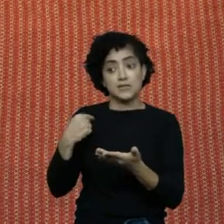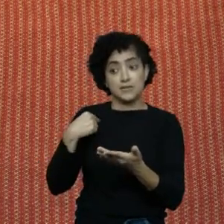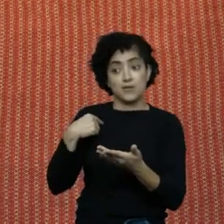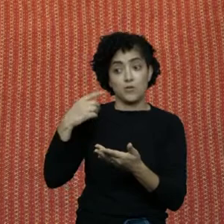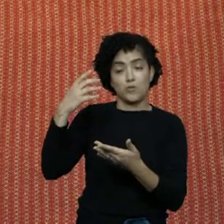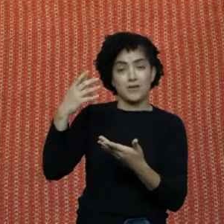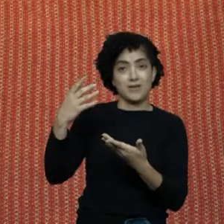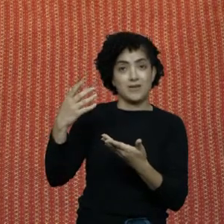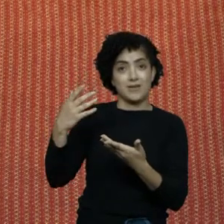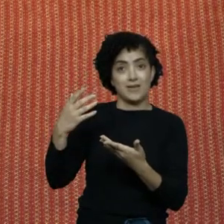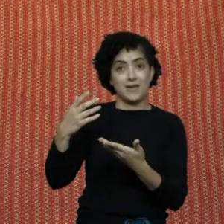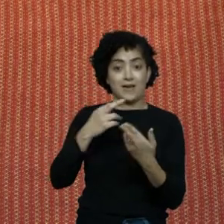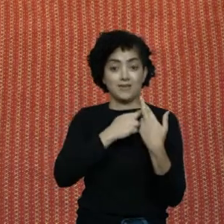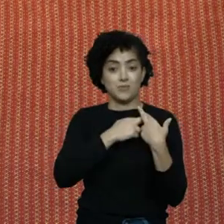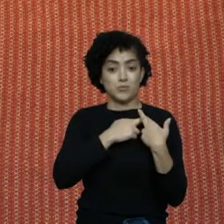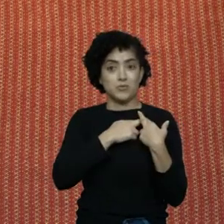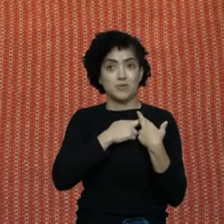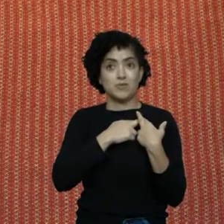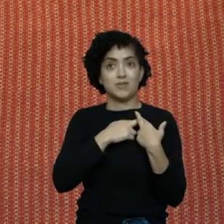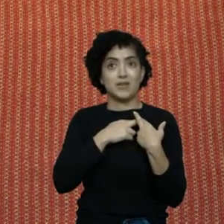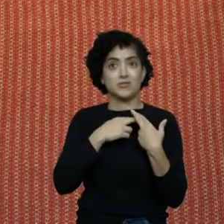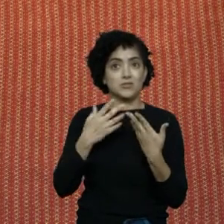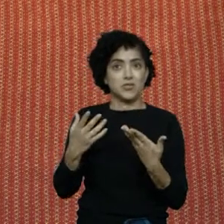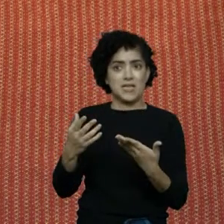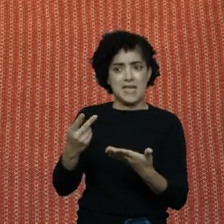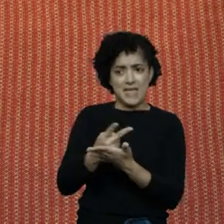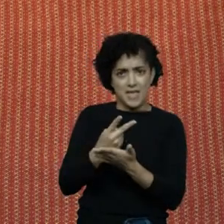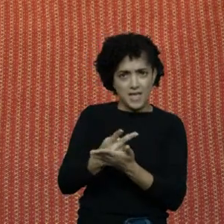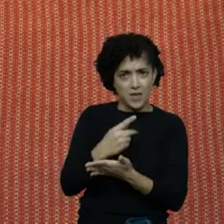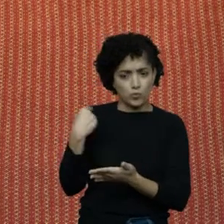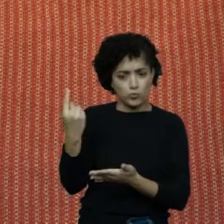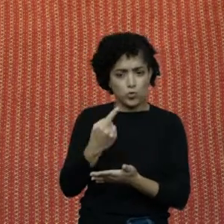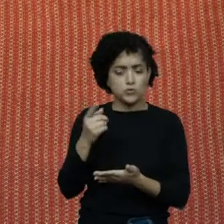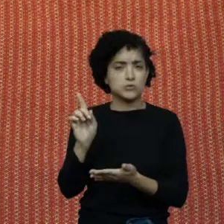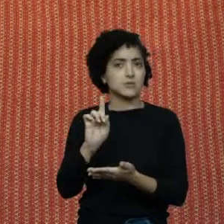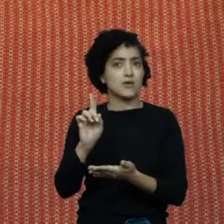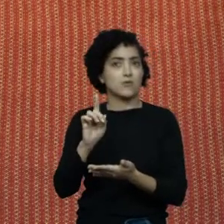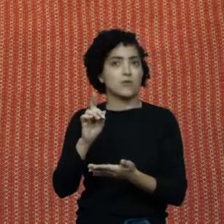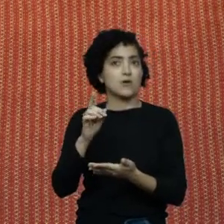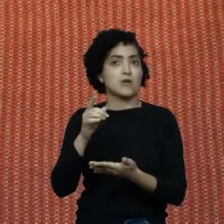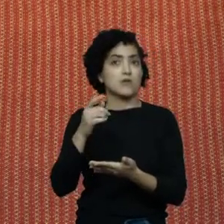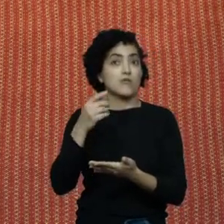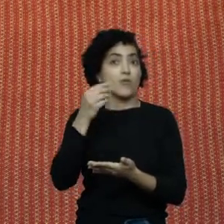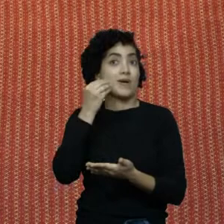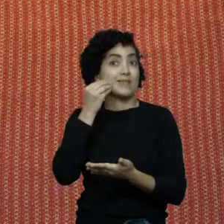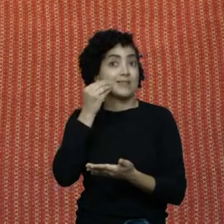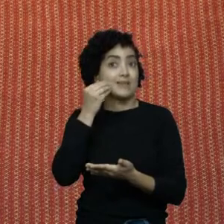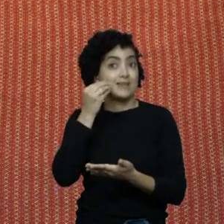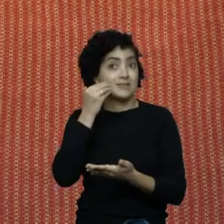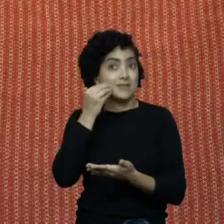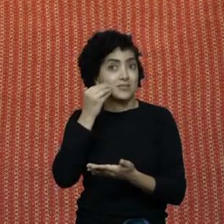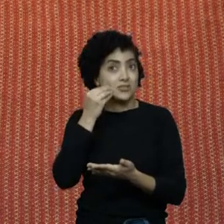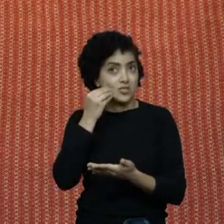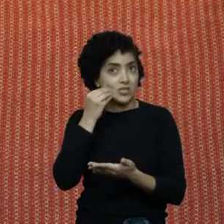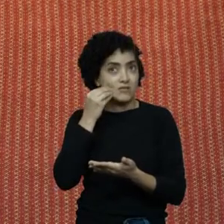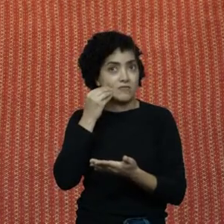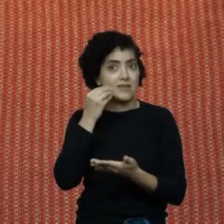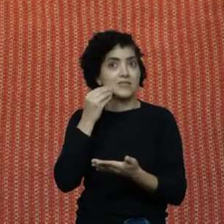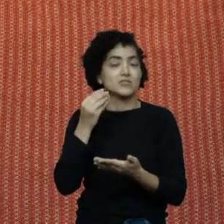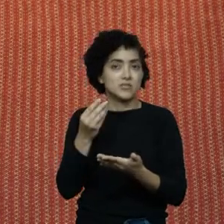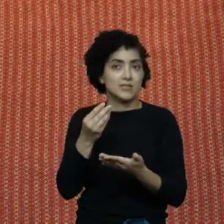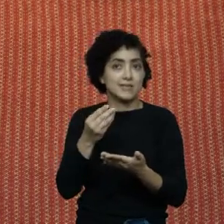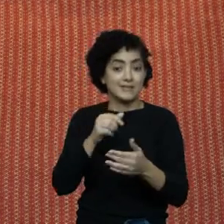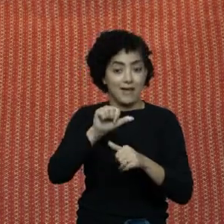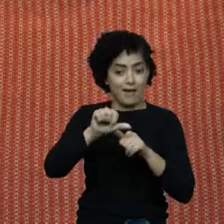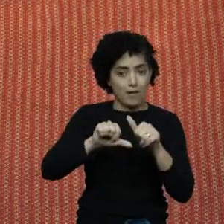aqui Se não houve erro nosso O que foi foi uma tentativa de conserto de consertar o primeiro projeto que foi